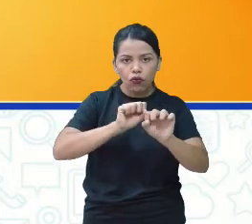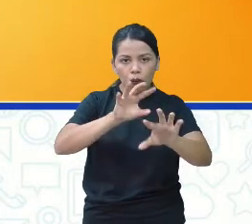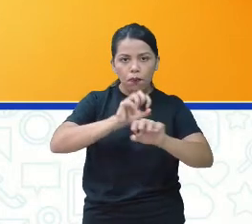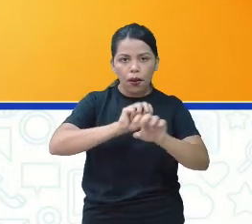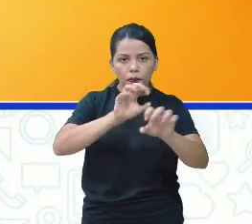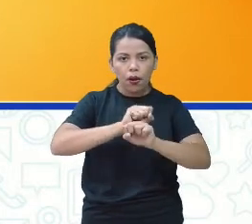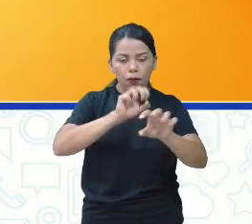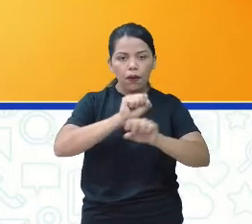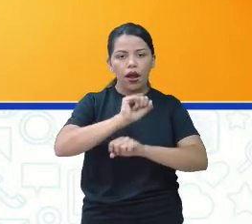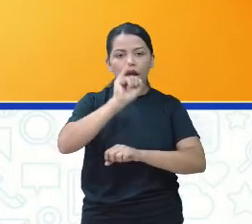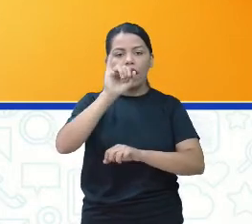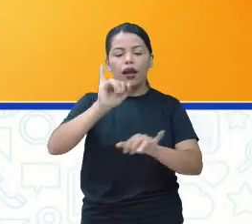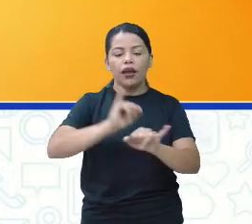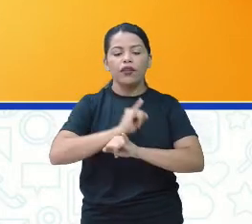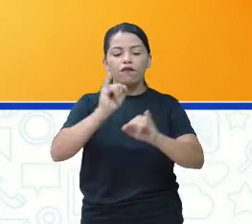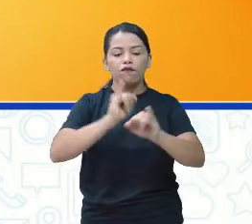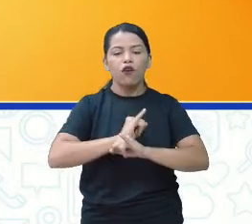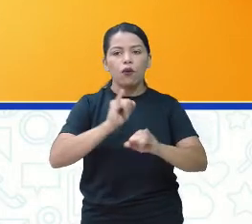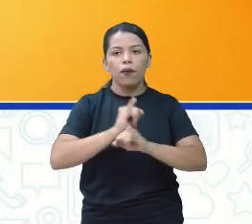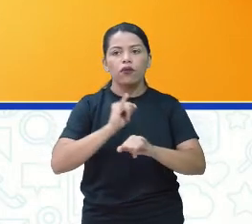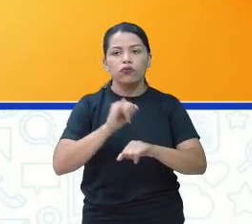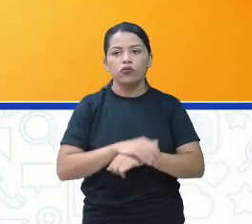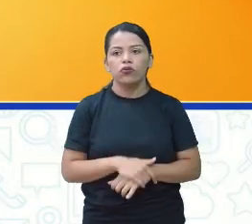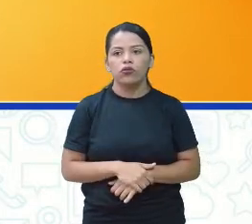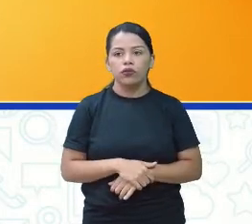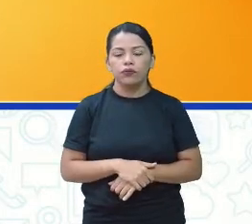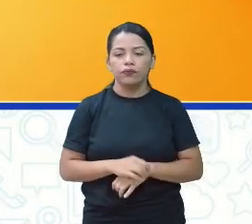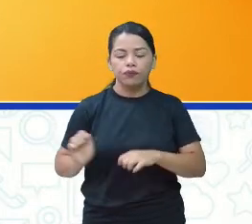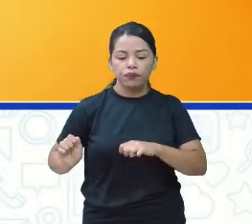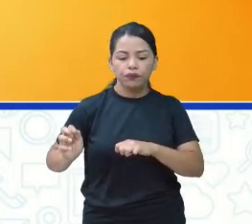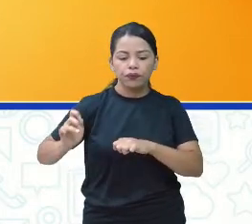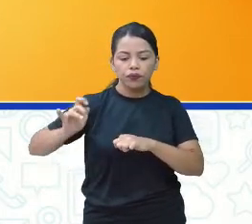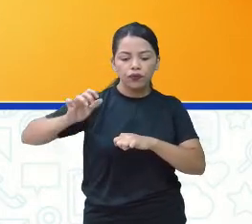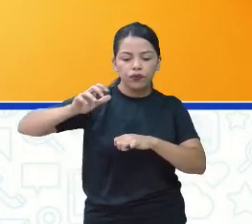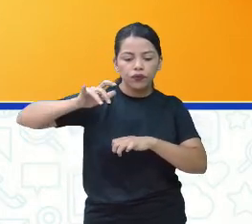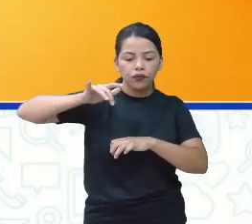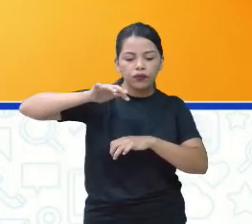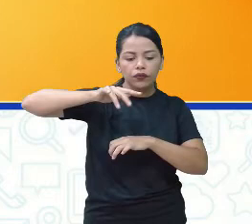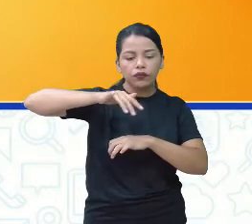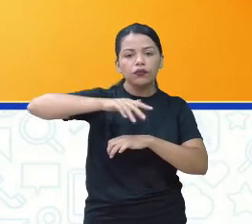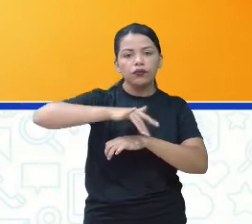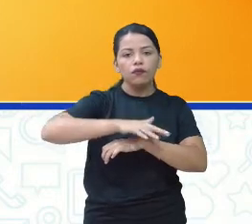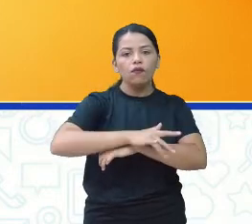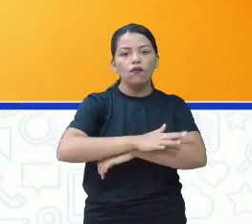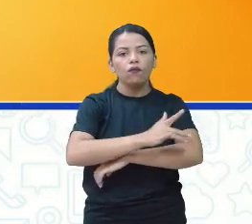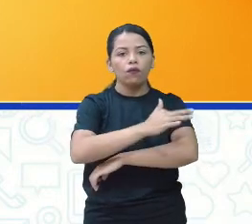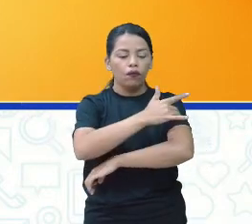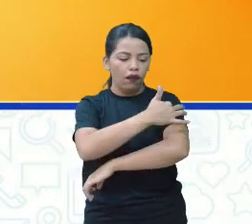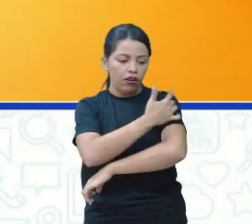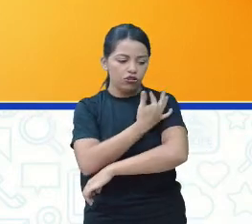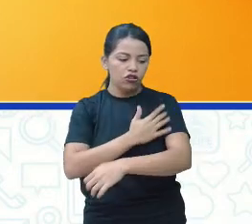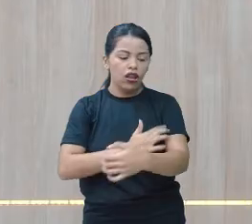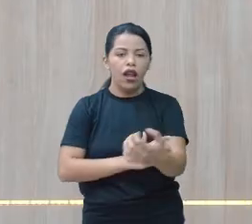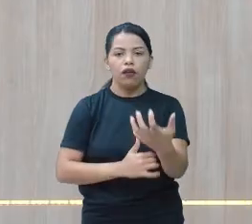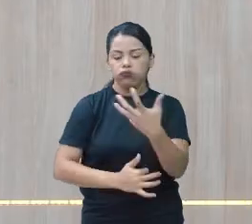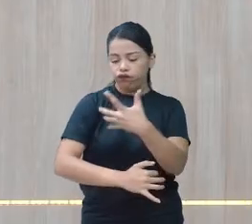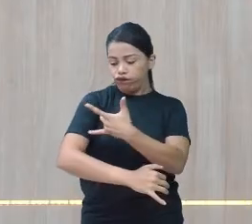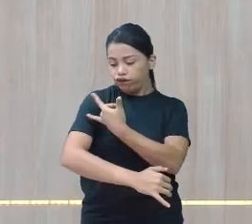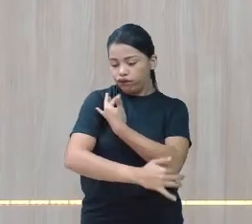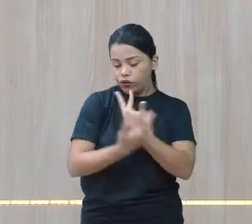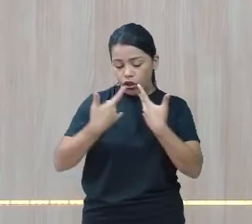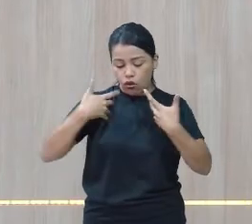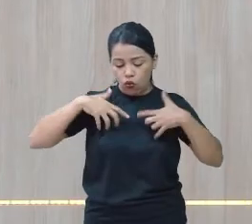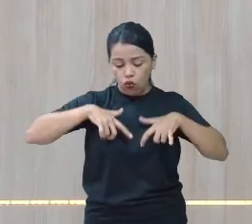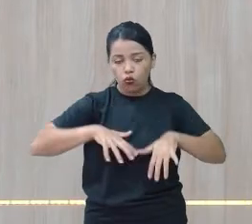de alguns, vamos dizer assim, neurônios motores, eles vão chegar até os nossos músculos. E aí? Chegou